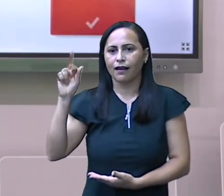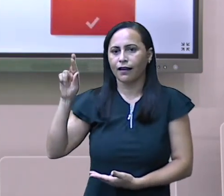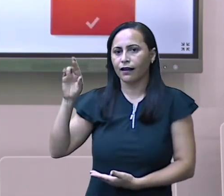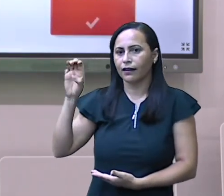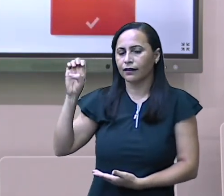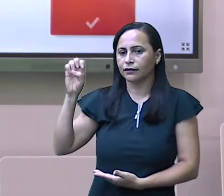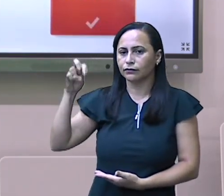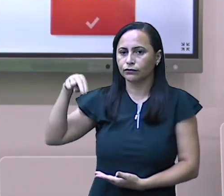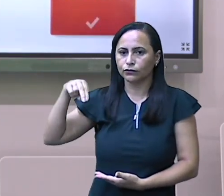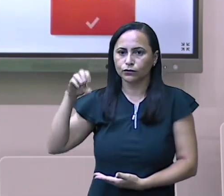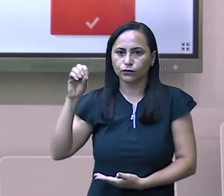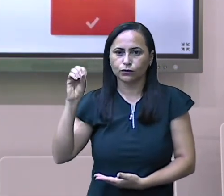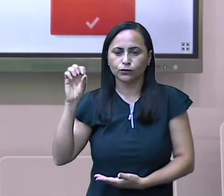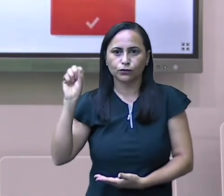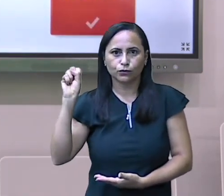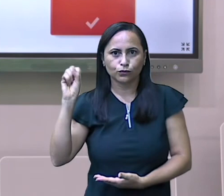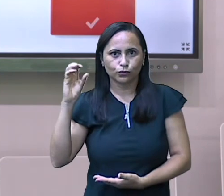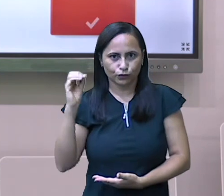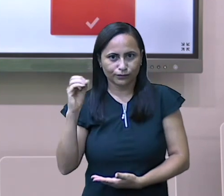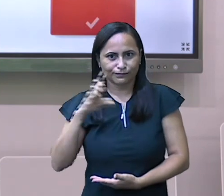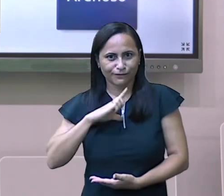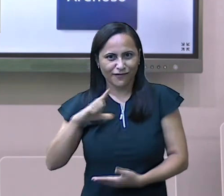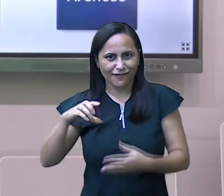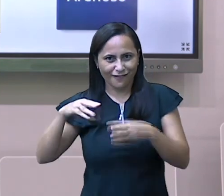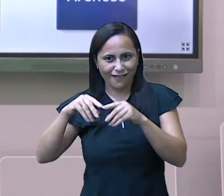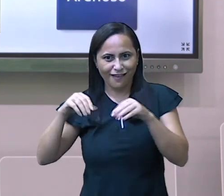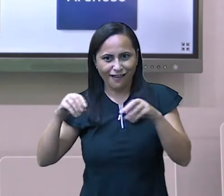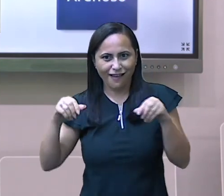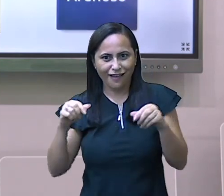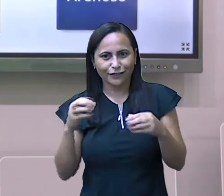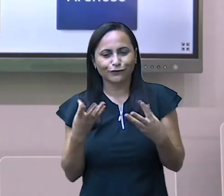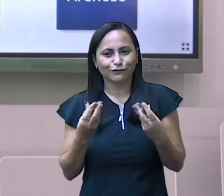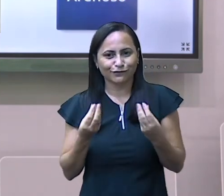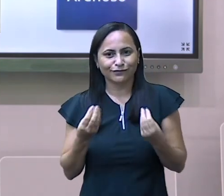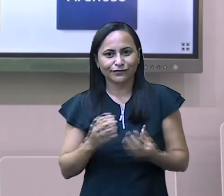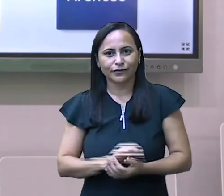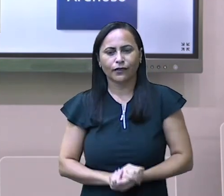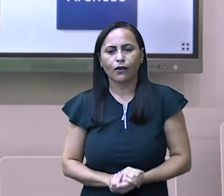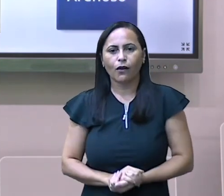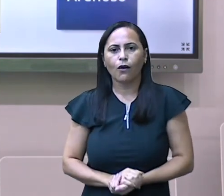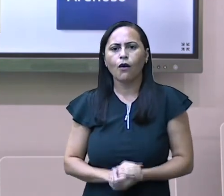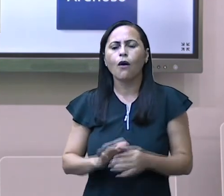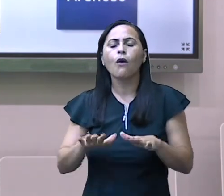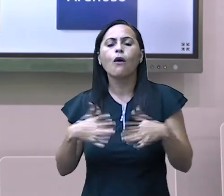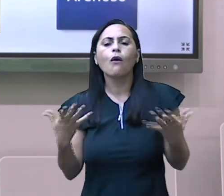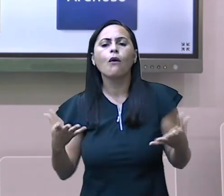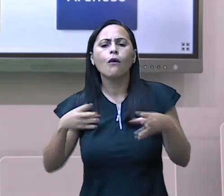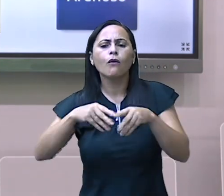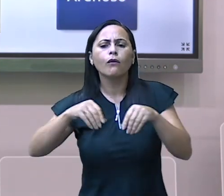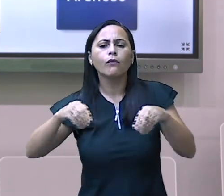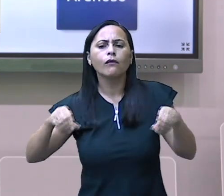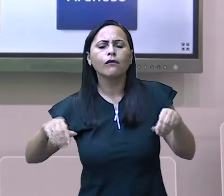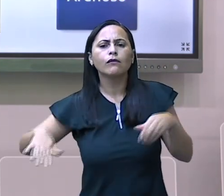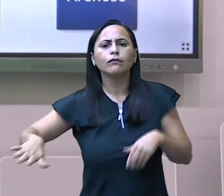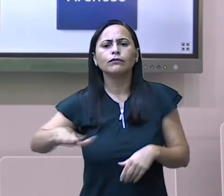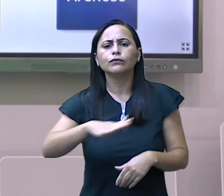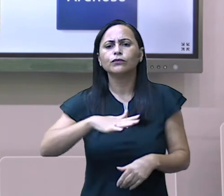arenoso. Observe a quantidade de areia. Olha lá. Que tipo de solo é